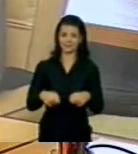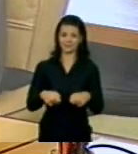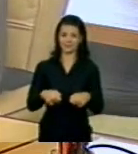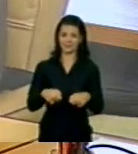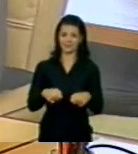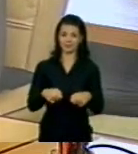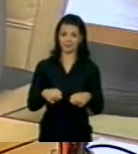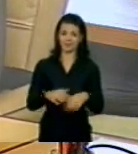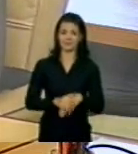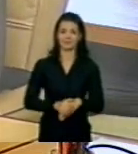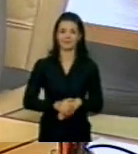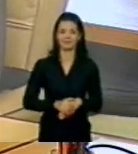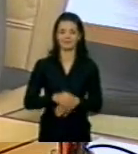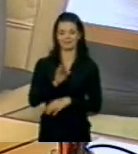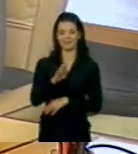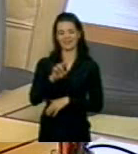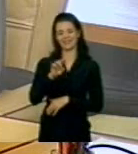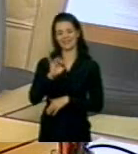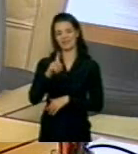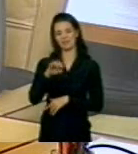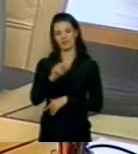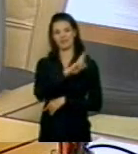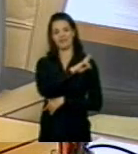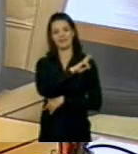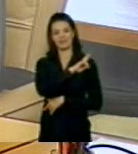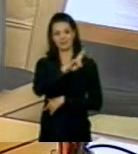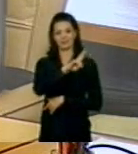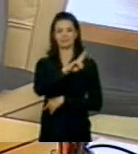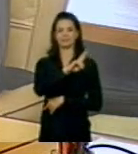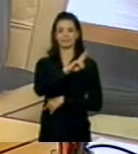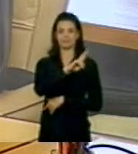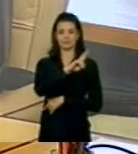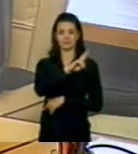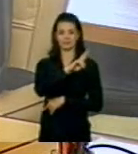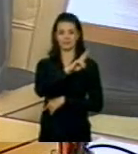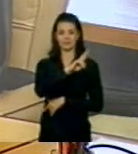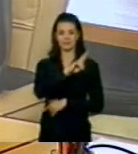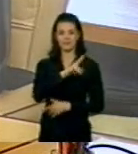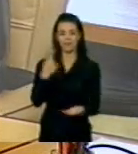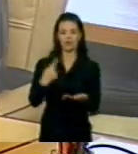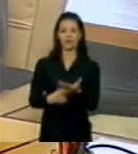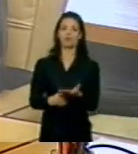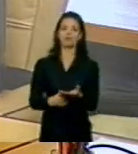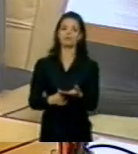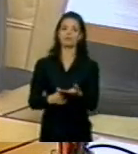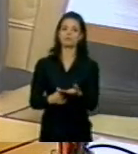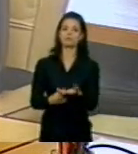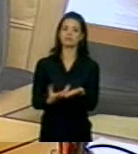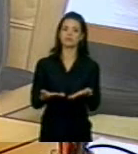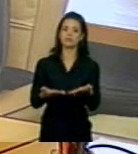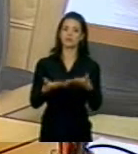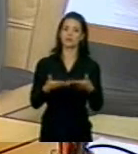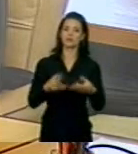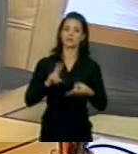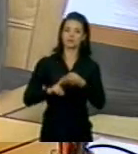tribunal competente para o processamento da ação penal, e aqui estou lendo literalmente a expressão que foi usada